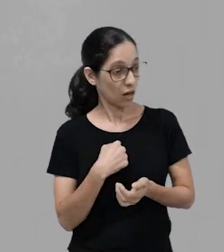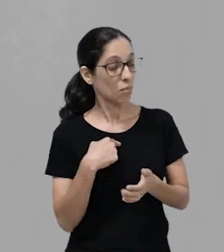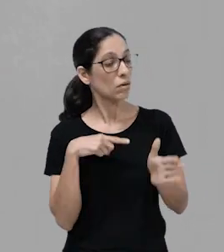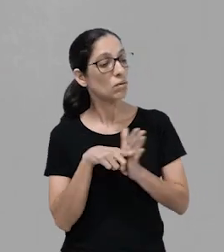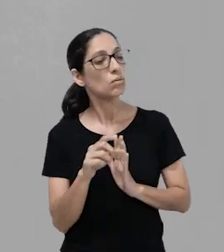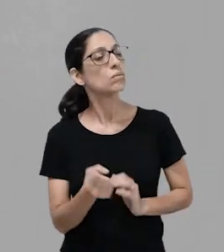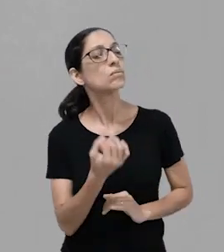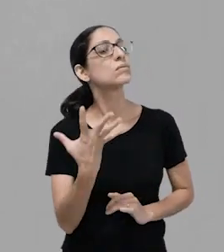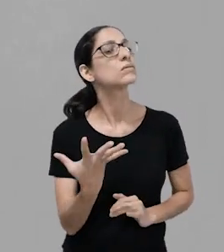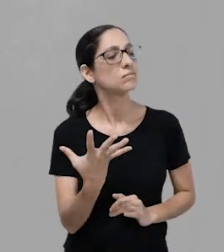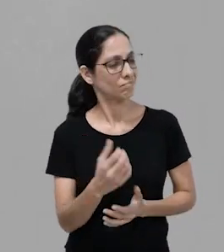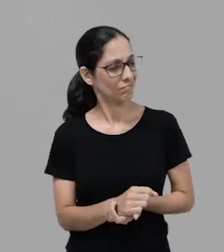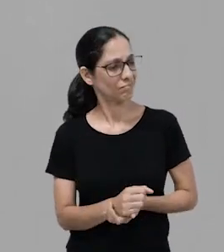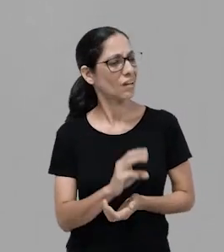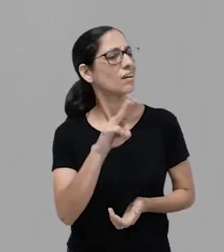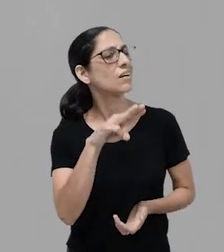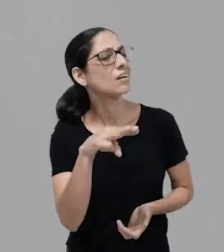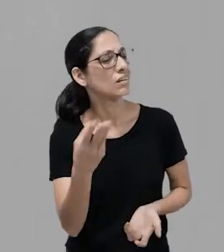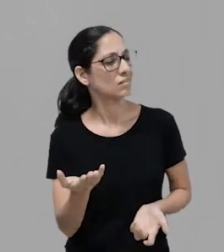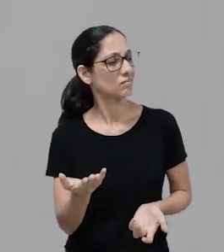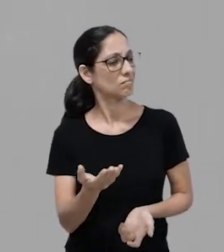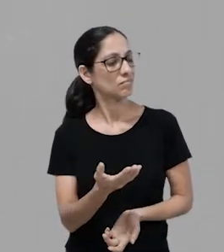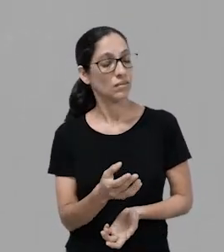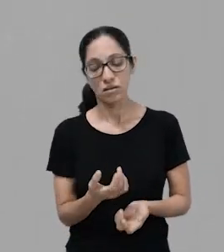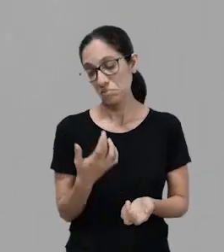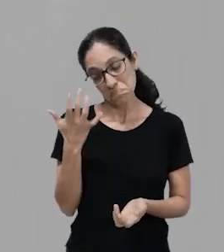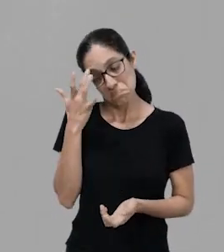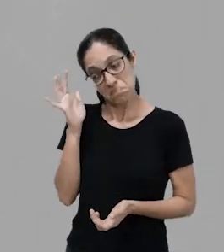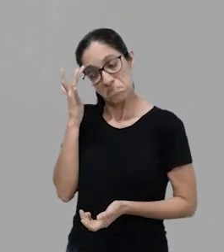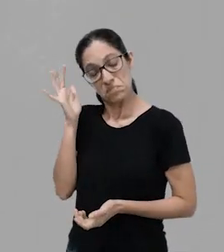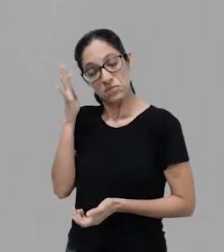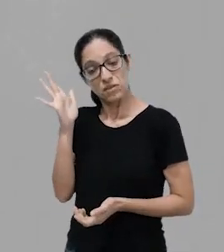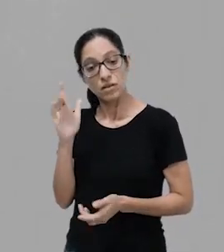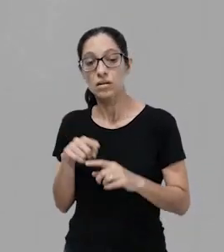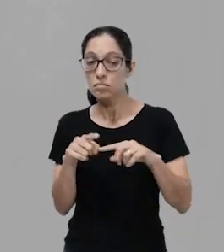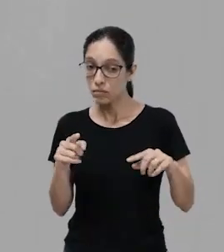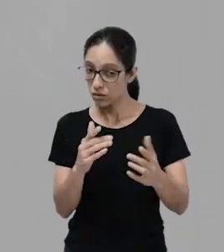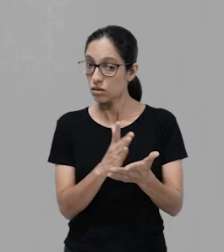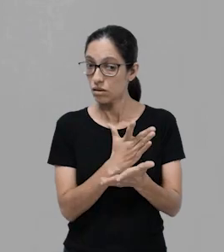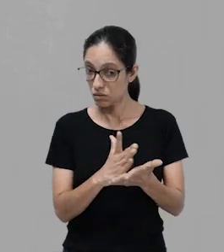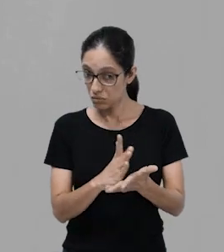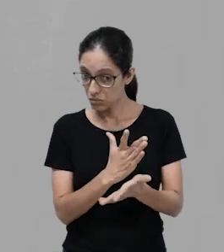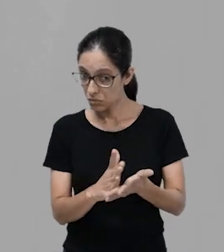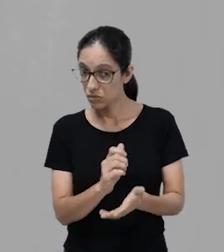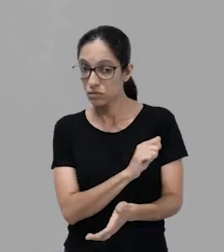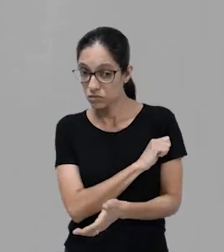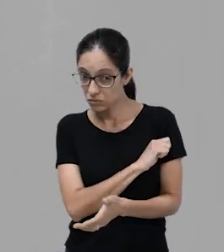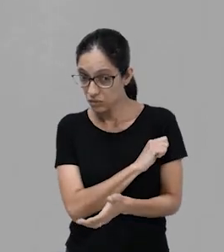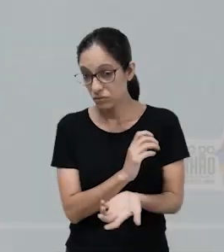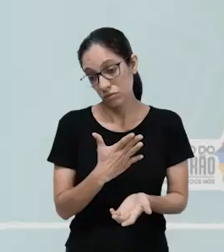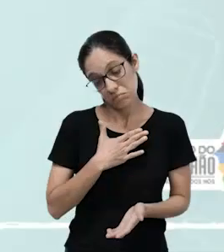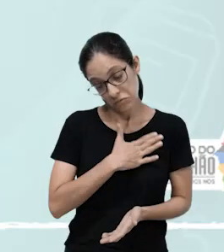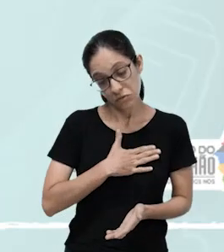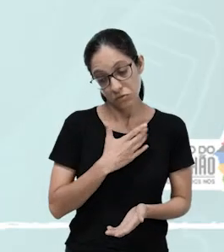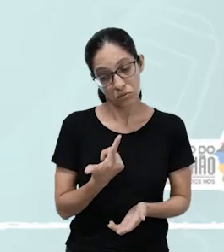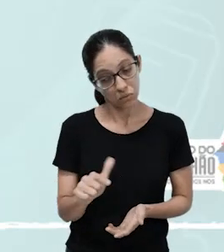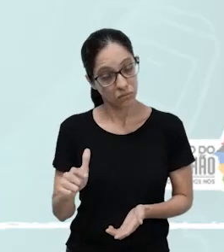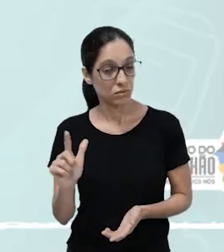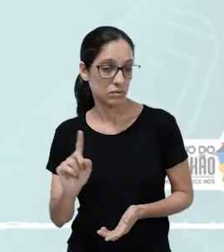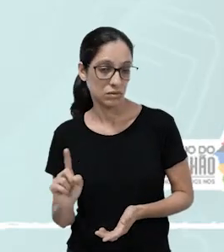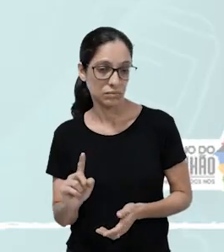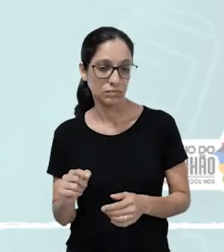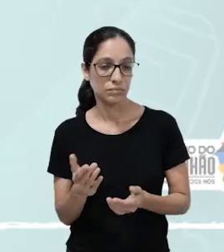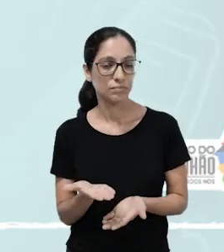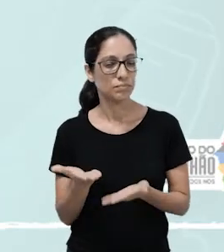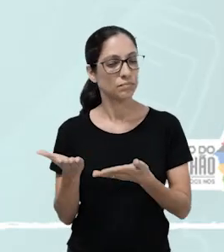estudantes, professora? Não sei especificamente. Alguns deles gostam, outros não gostam. I